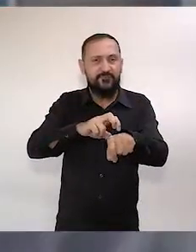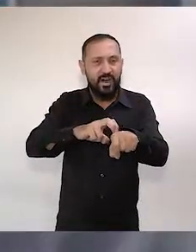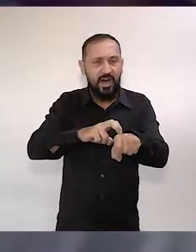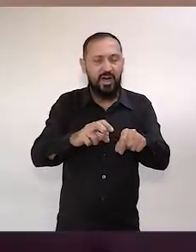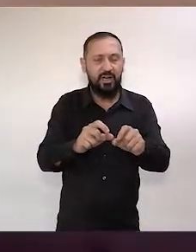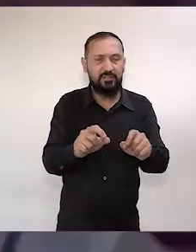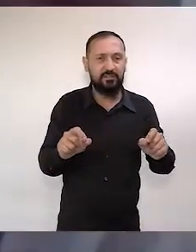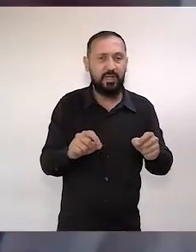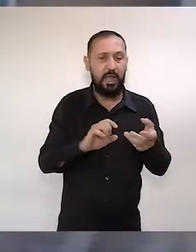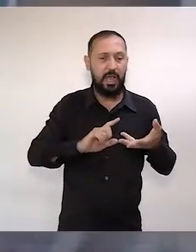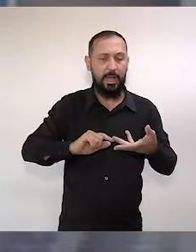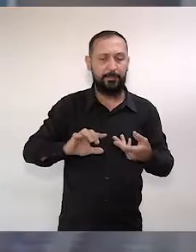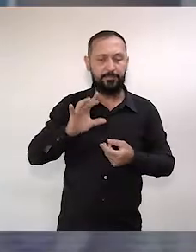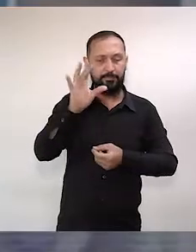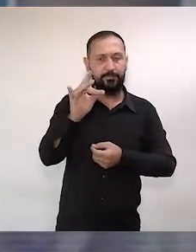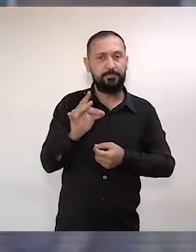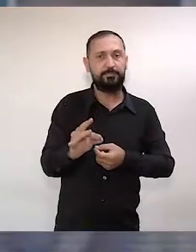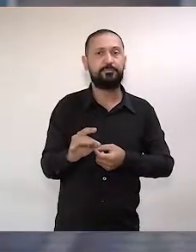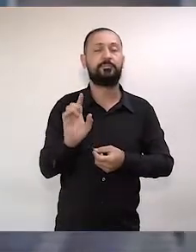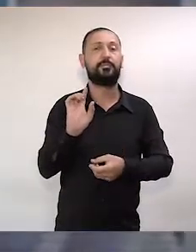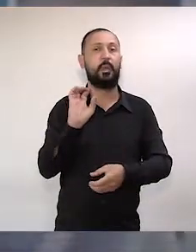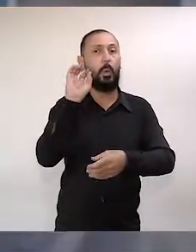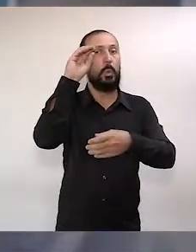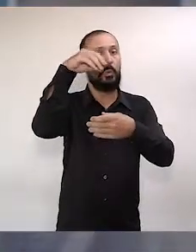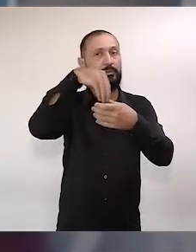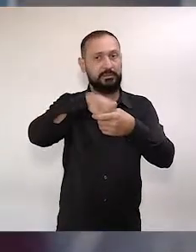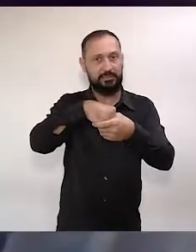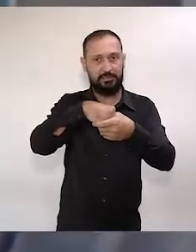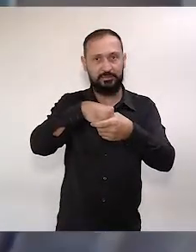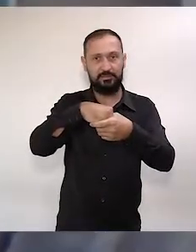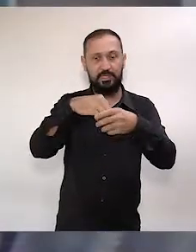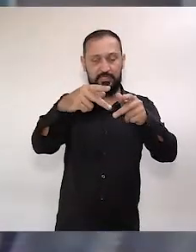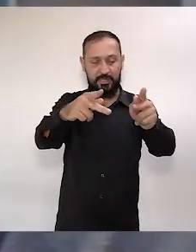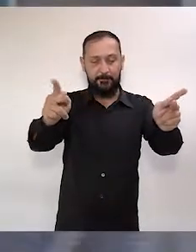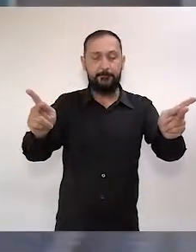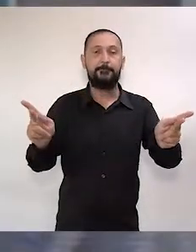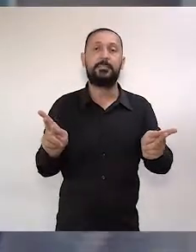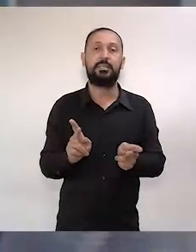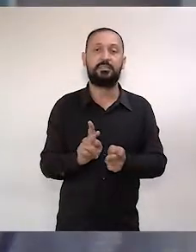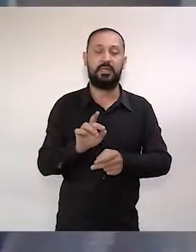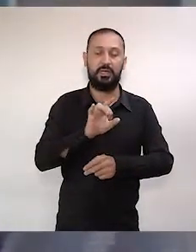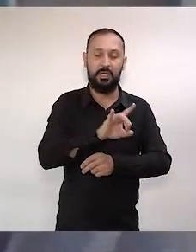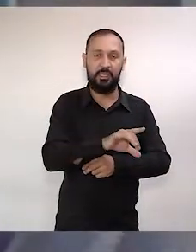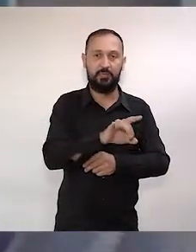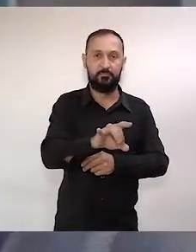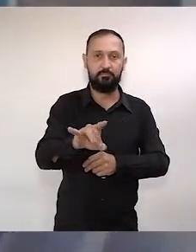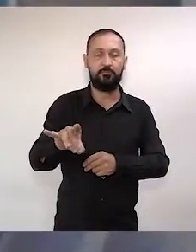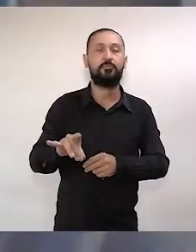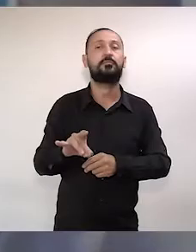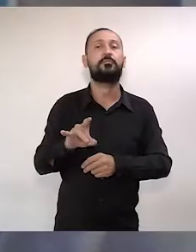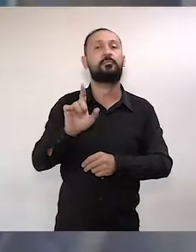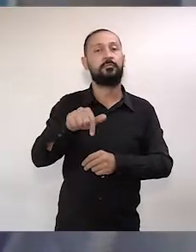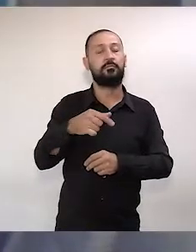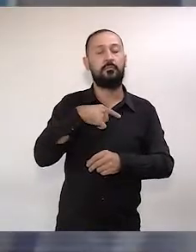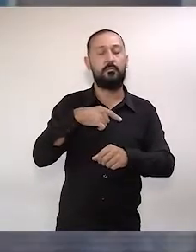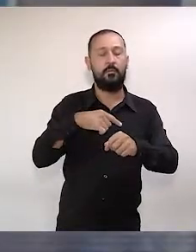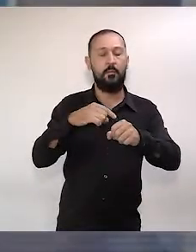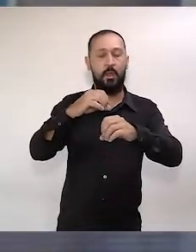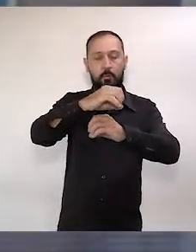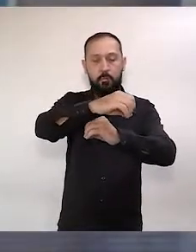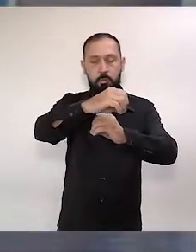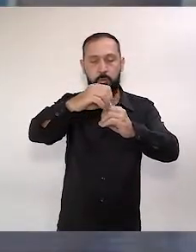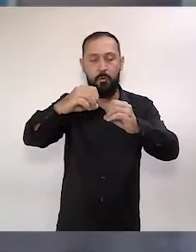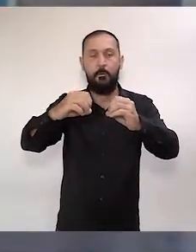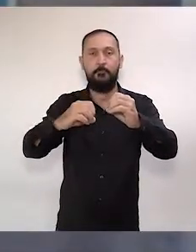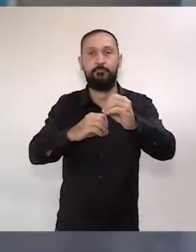Então, cada uma dos ingredientes que contemplam essa pizza,